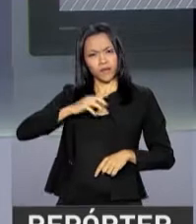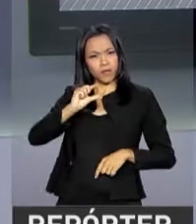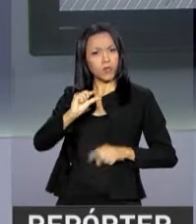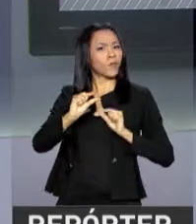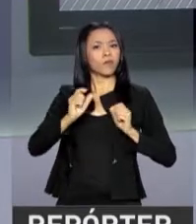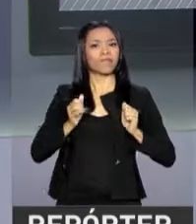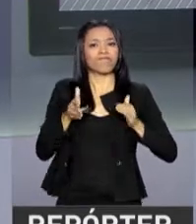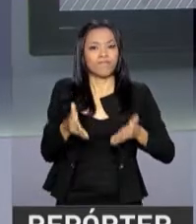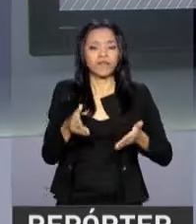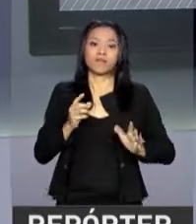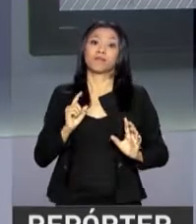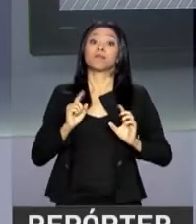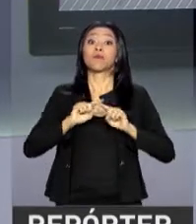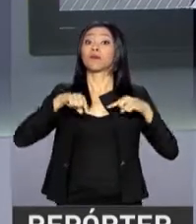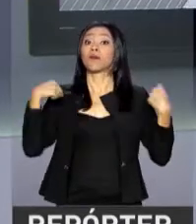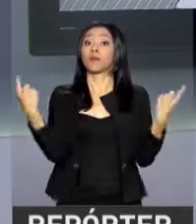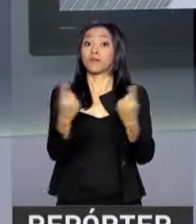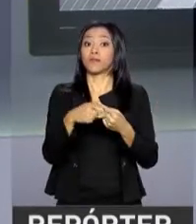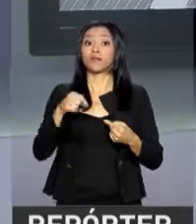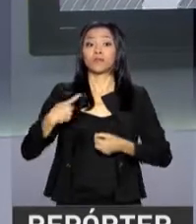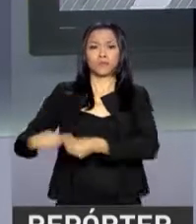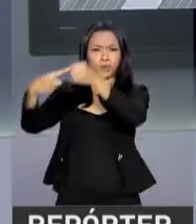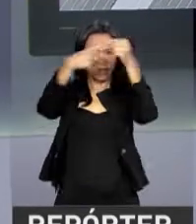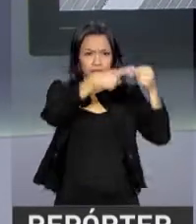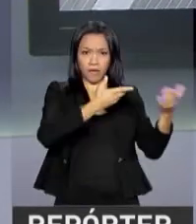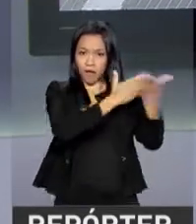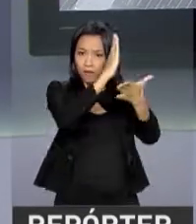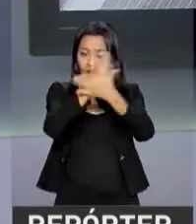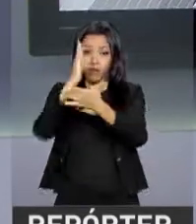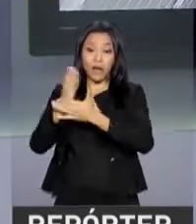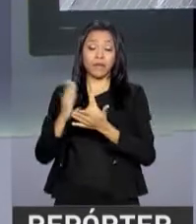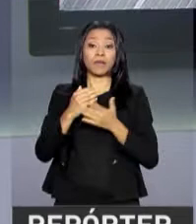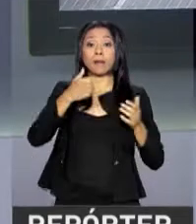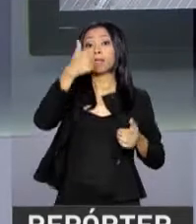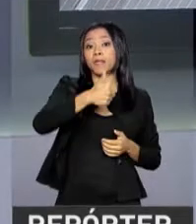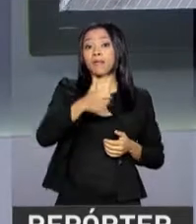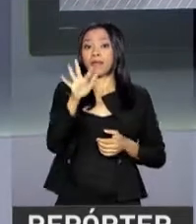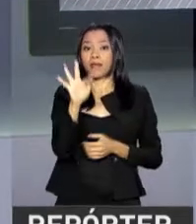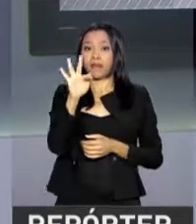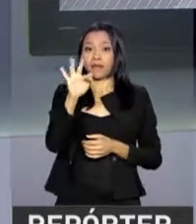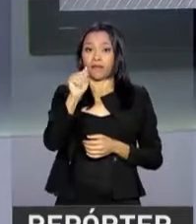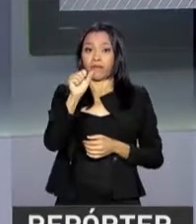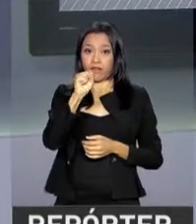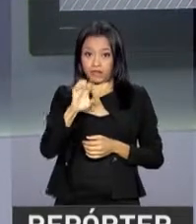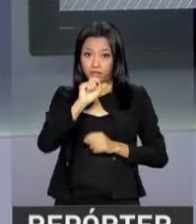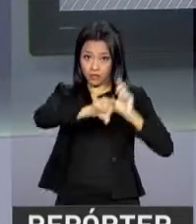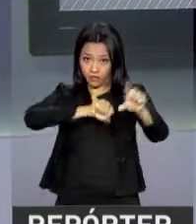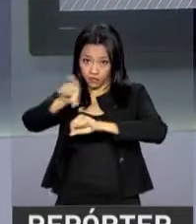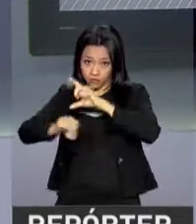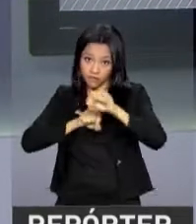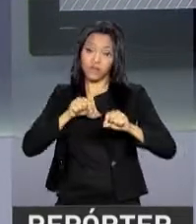cerimônia de anúncio dos municípios aprovados na primeira fase do processo seletivo avançar cidade saneamento